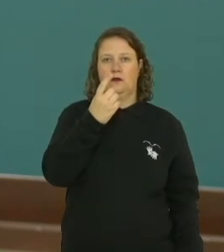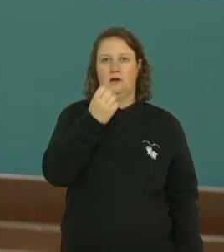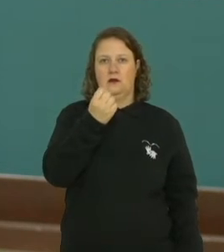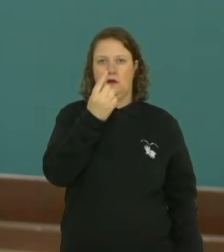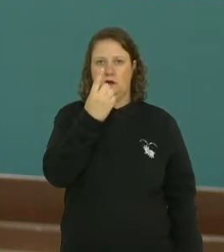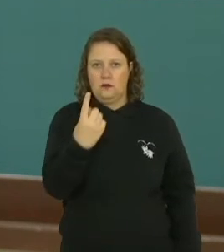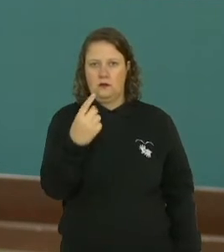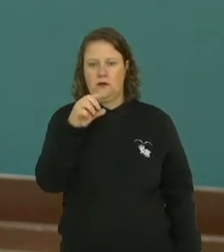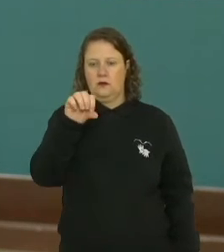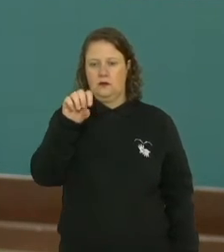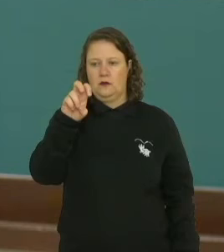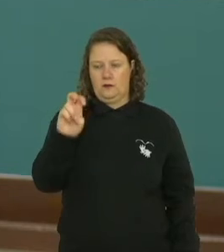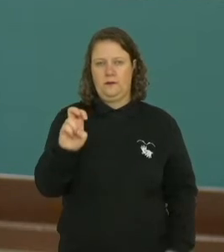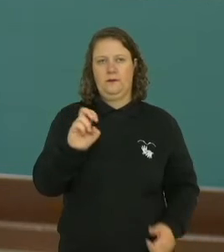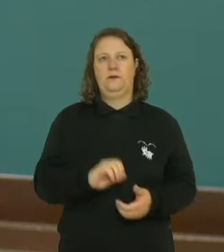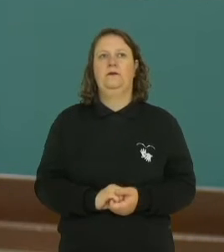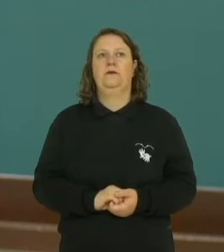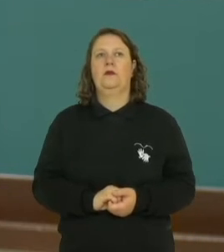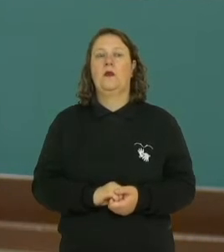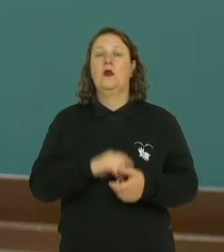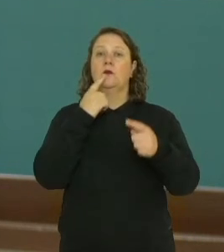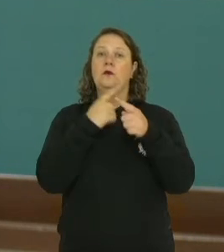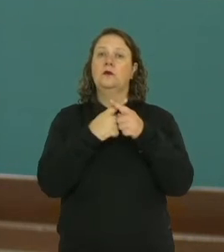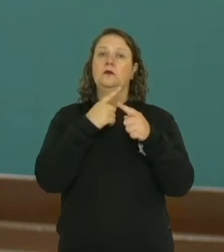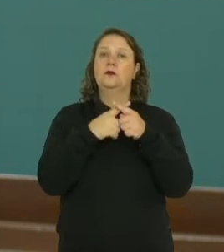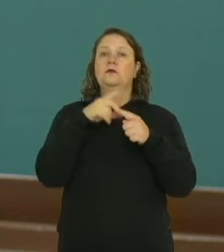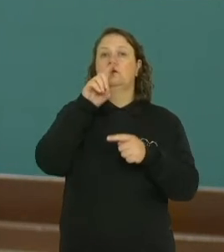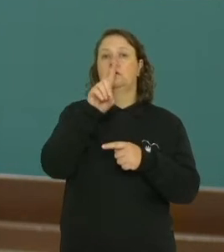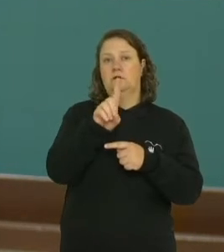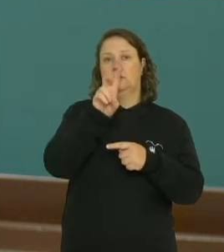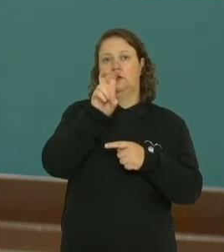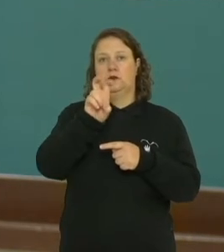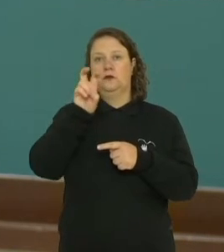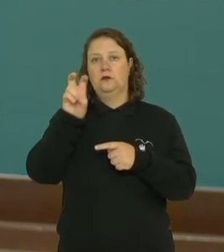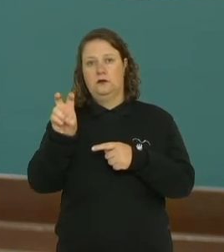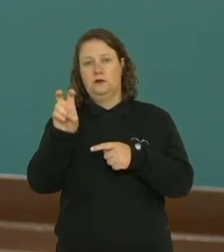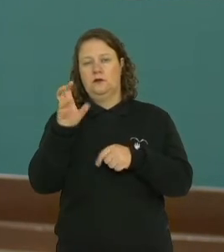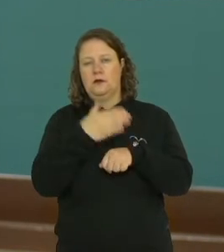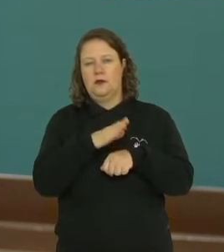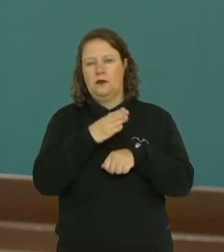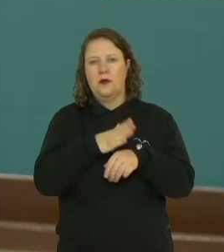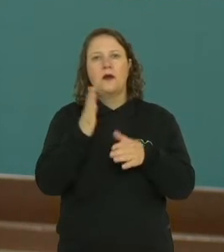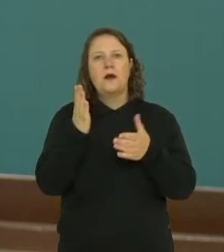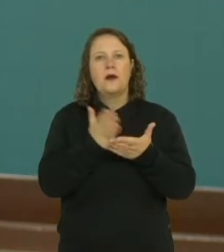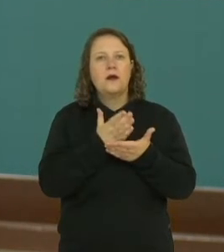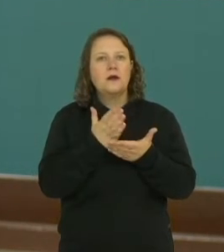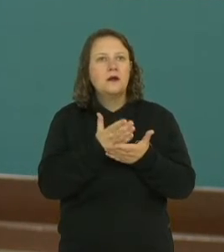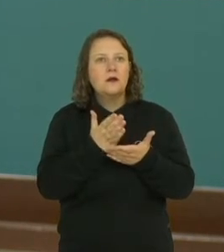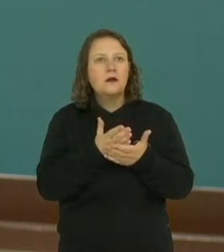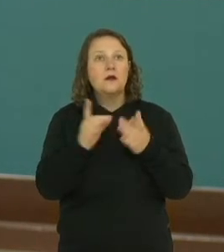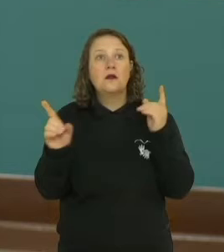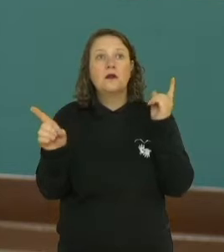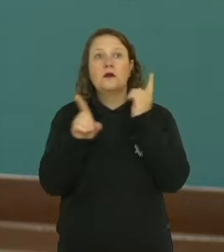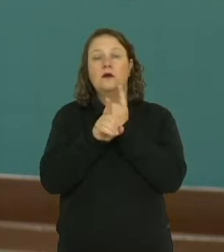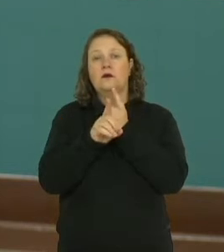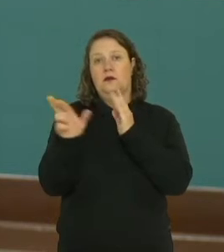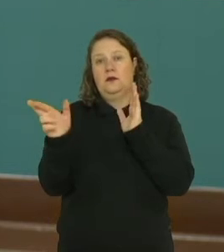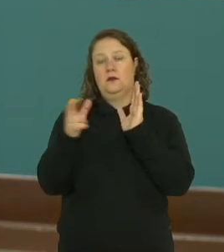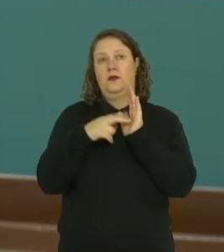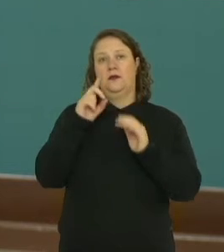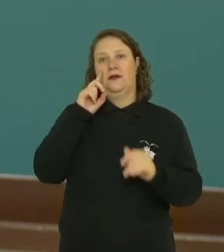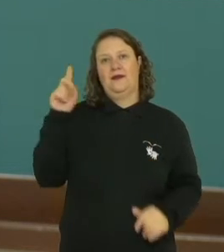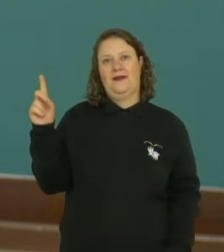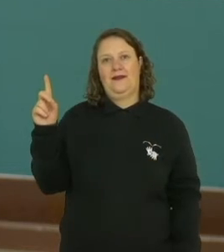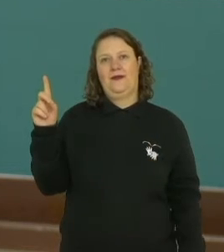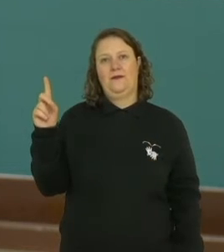0,6195. Multiplicamos por 155, faz a continha lá no seu caderno e encontrou essa resposta aqui.